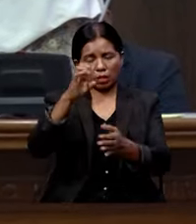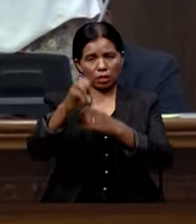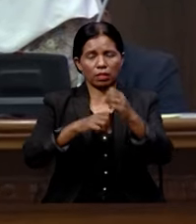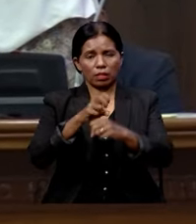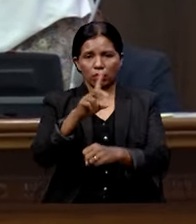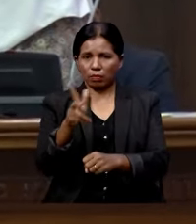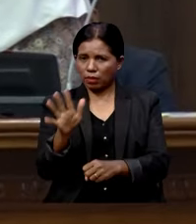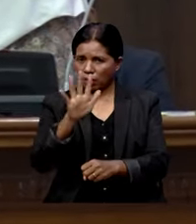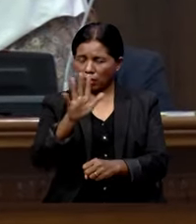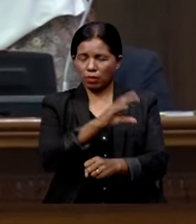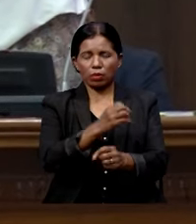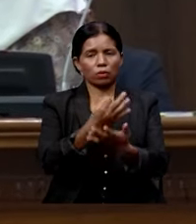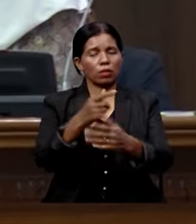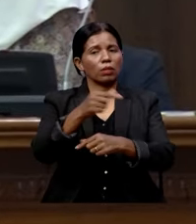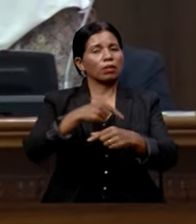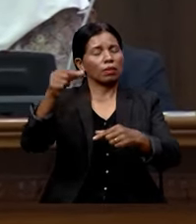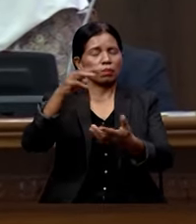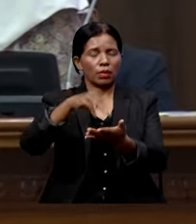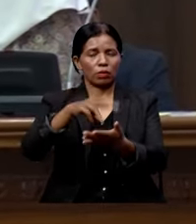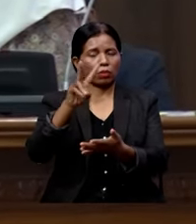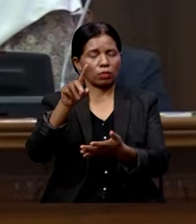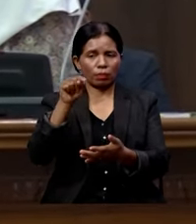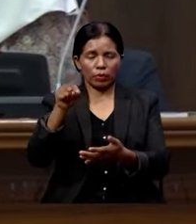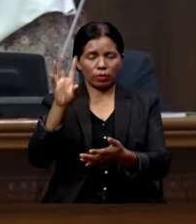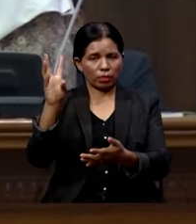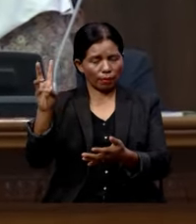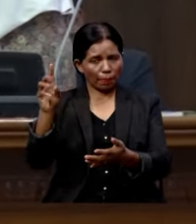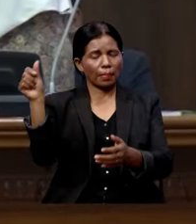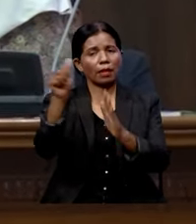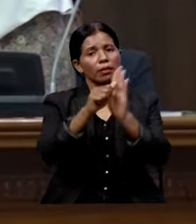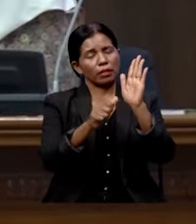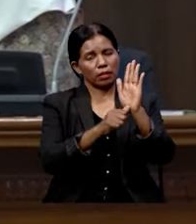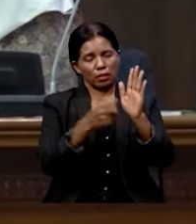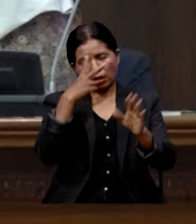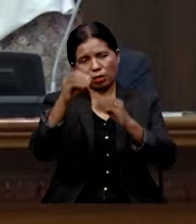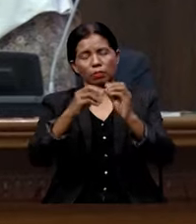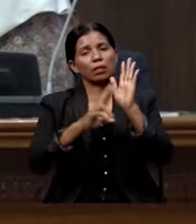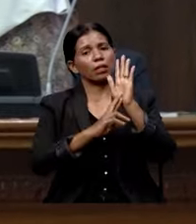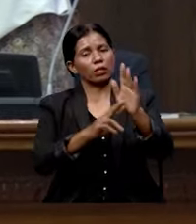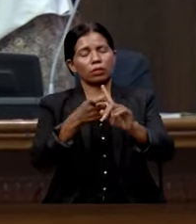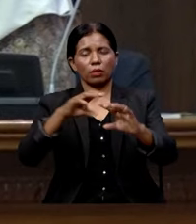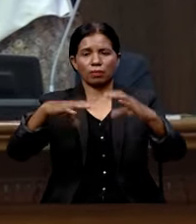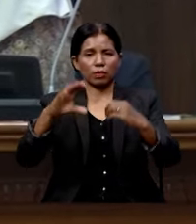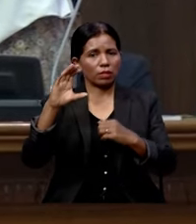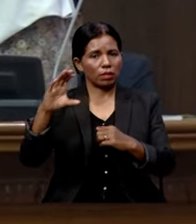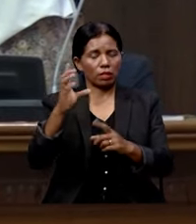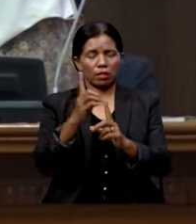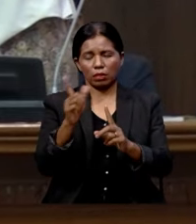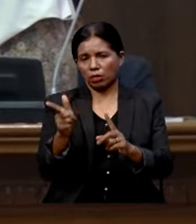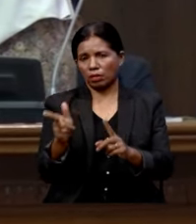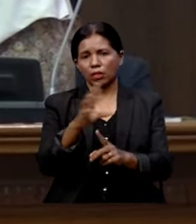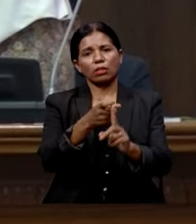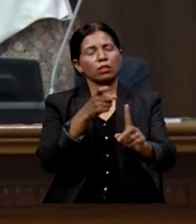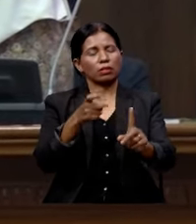Alexandre Lima, neve o montante global bilhão rua ponto nen. Tuir agenda prazo para elaboração relatório para ser a Comissão C durante Lorong Rua Nulu,